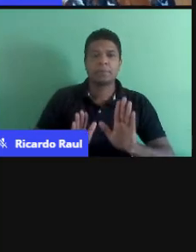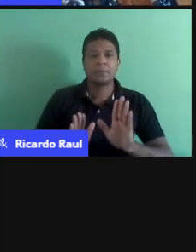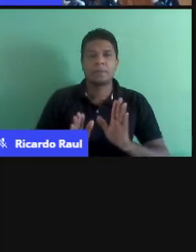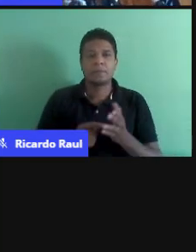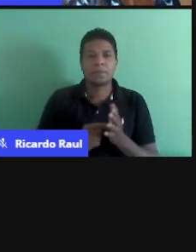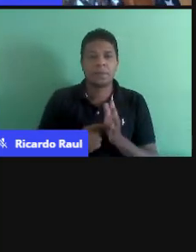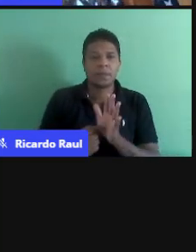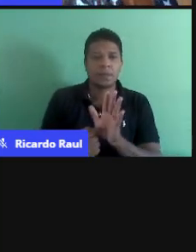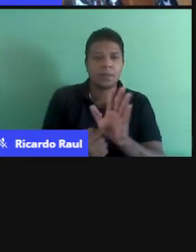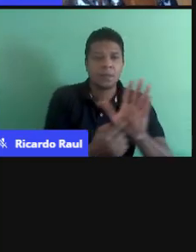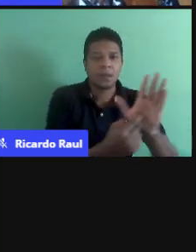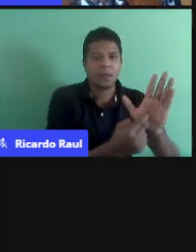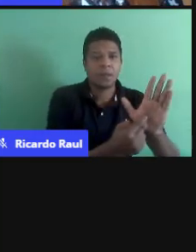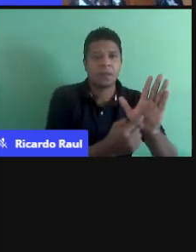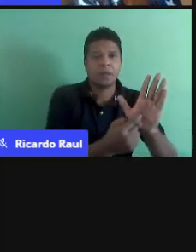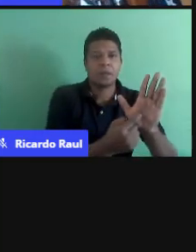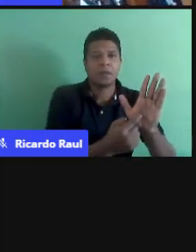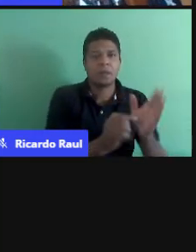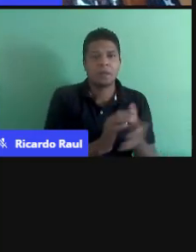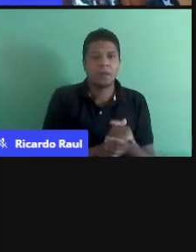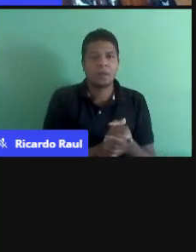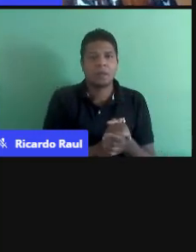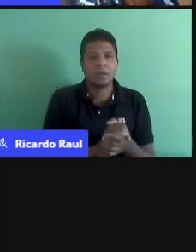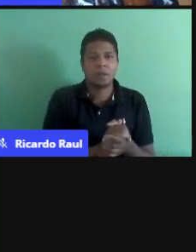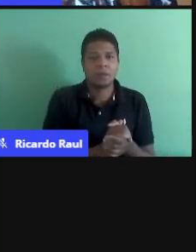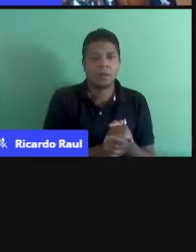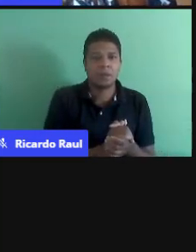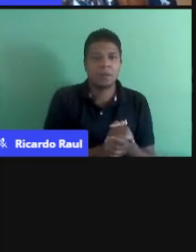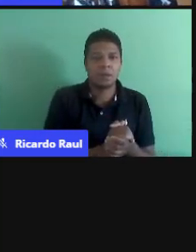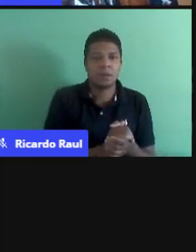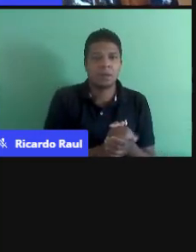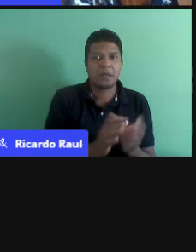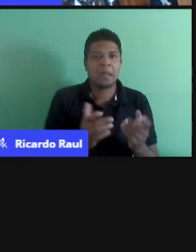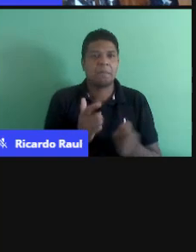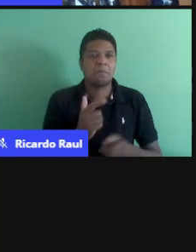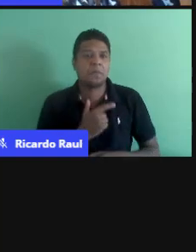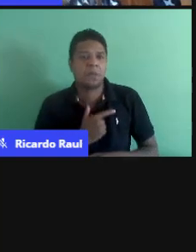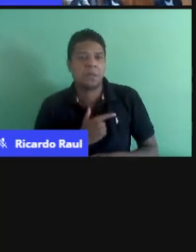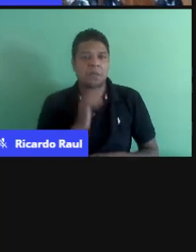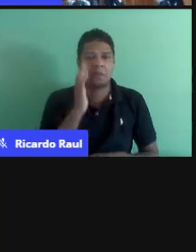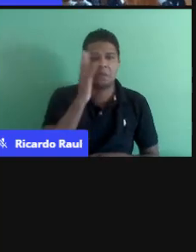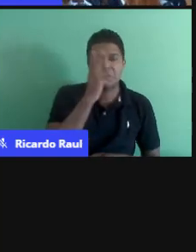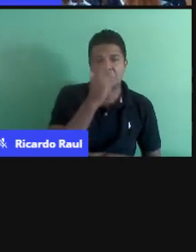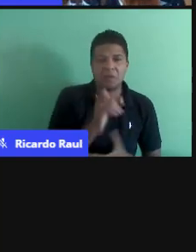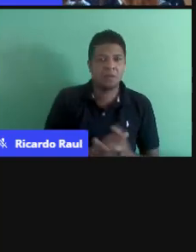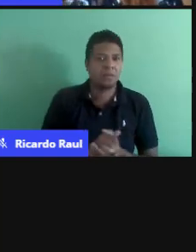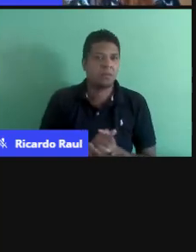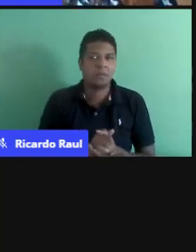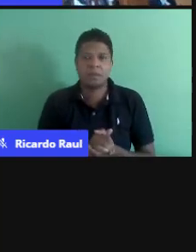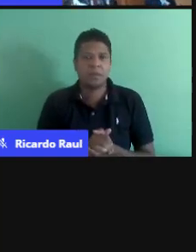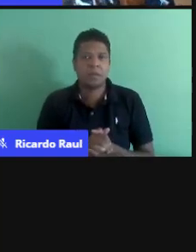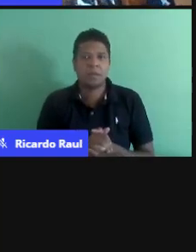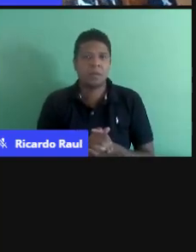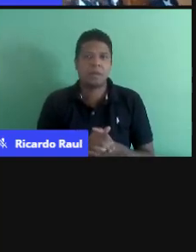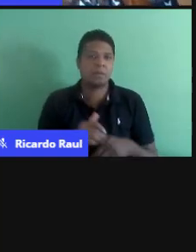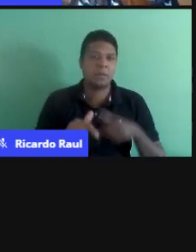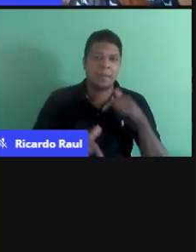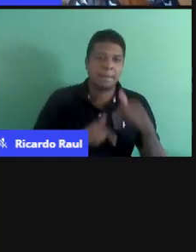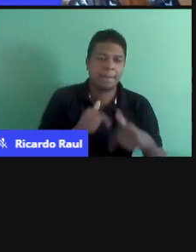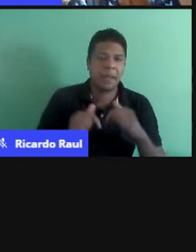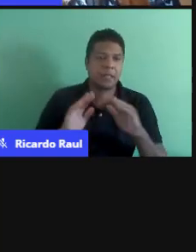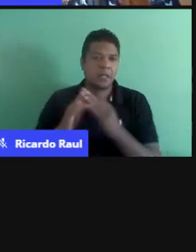de artes com base na estética do bonito ou feio. Então, não é papel da escola fazer esse tipo